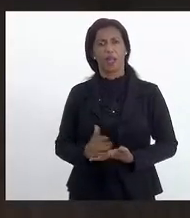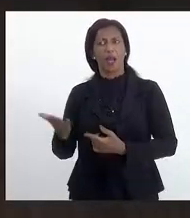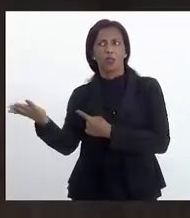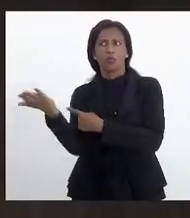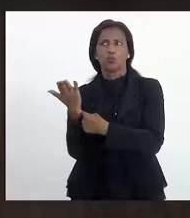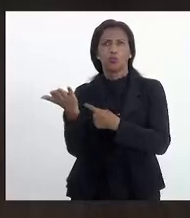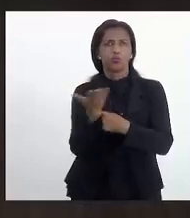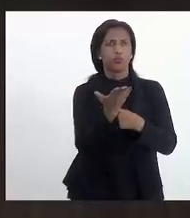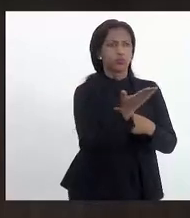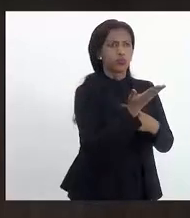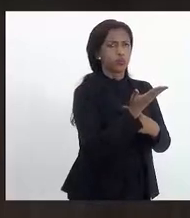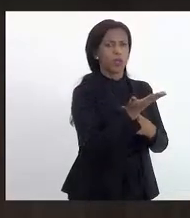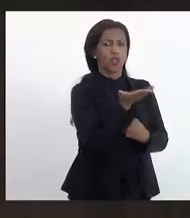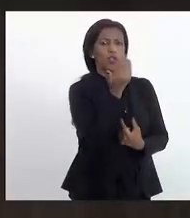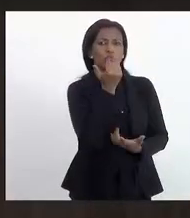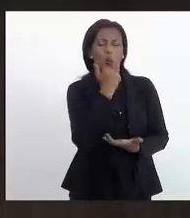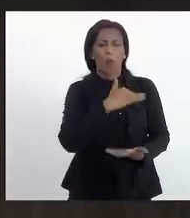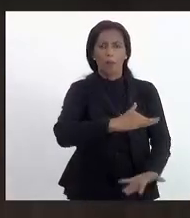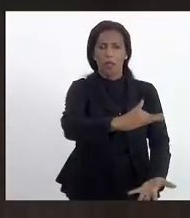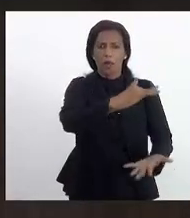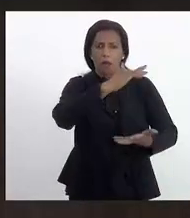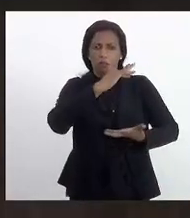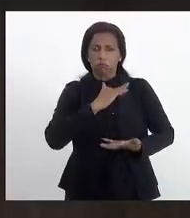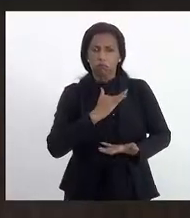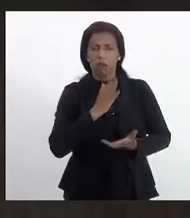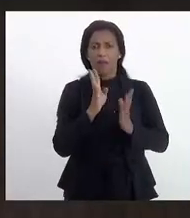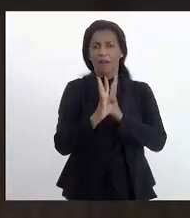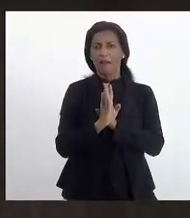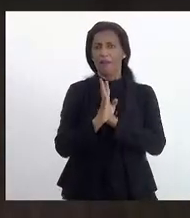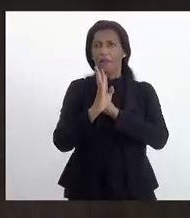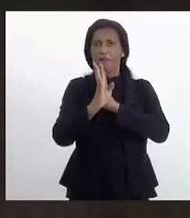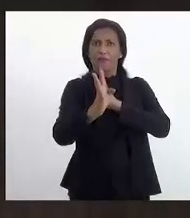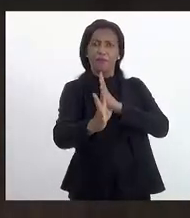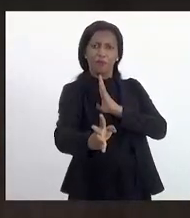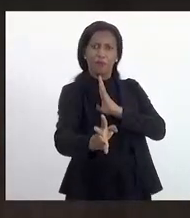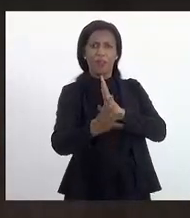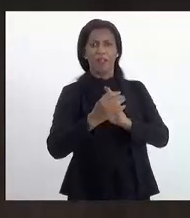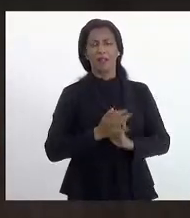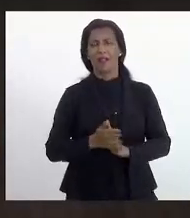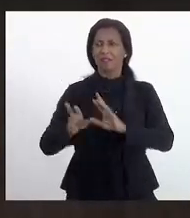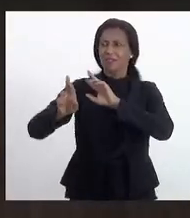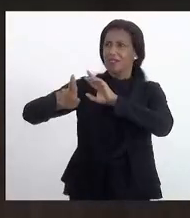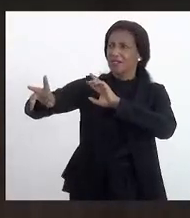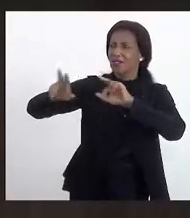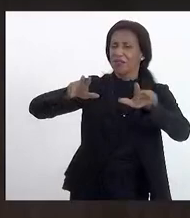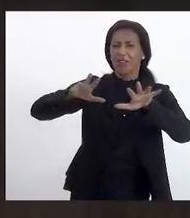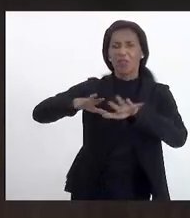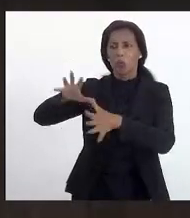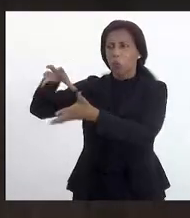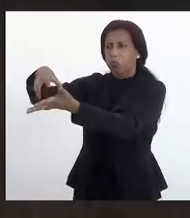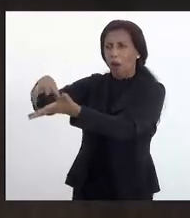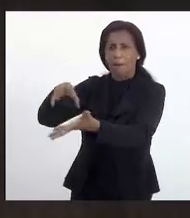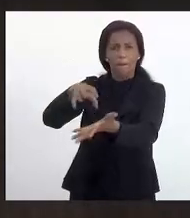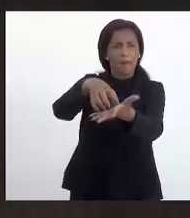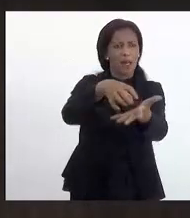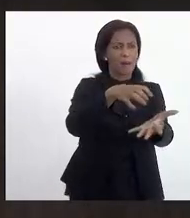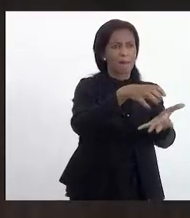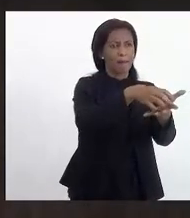doações de cestas básicas, filas enormes em diferentes espaços do poder